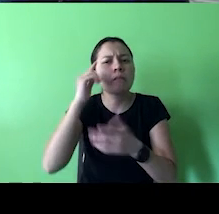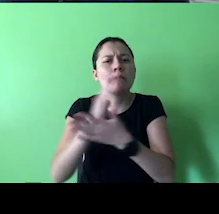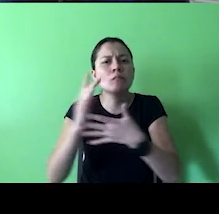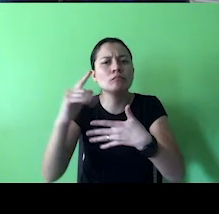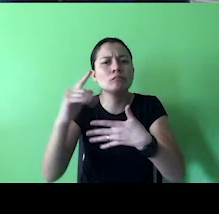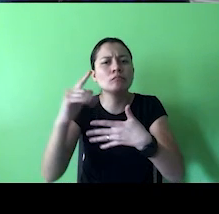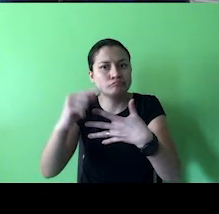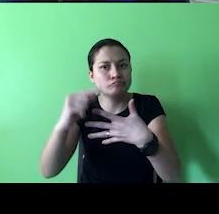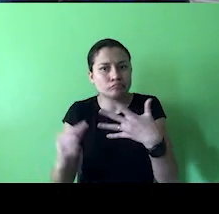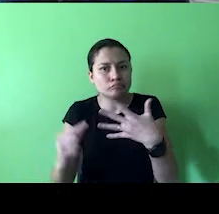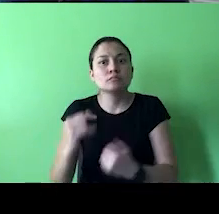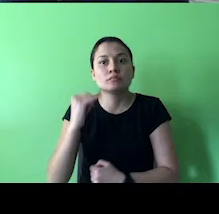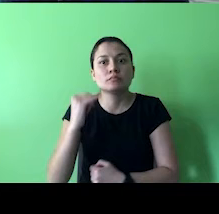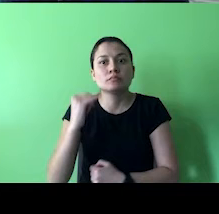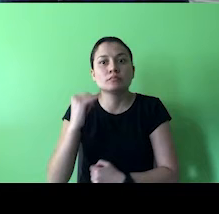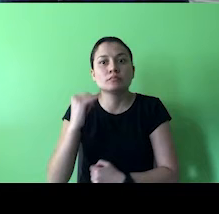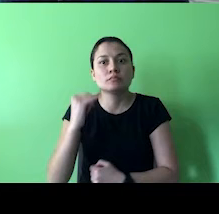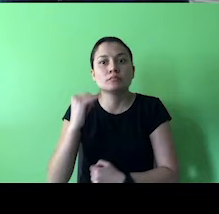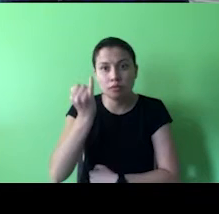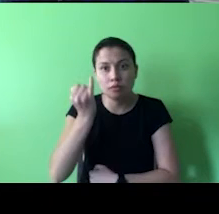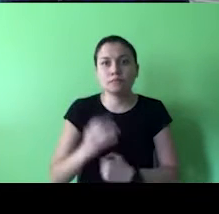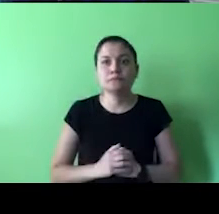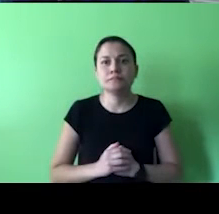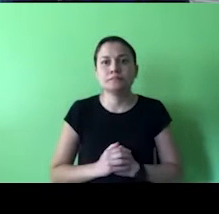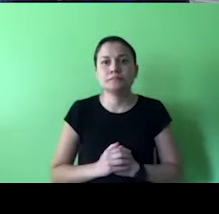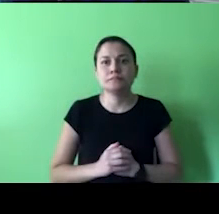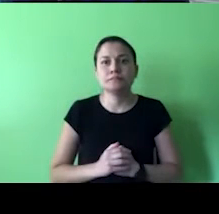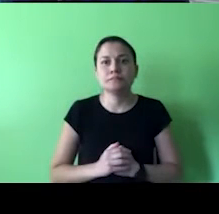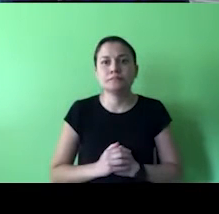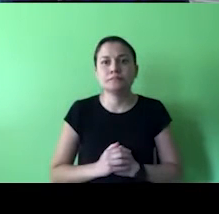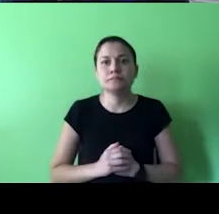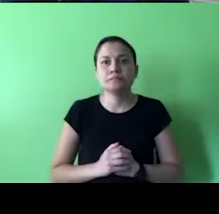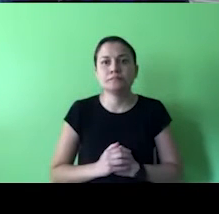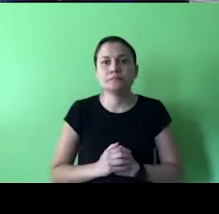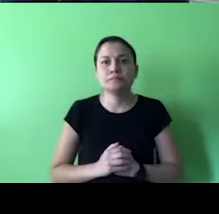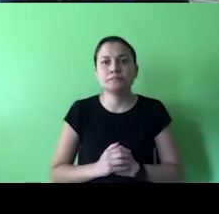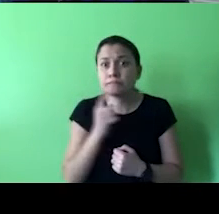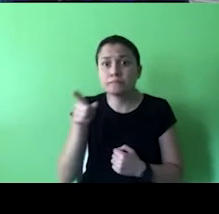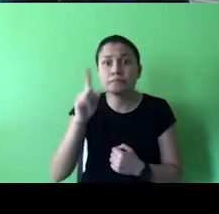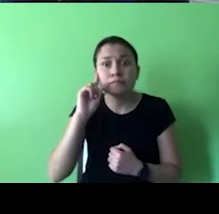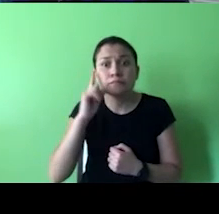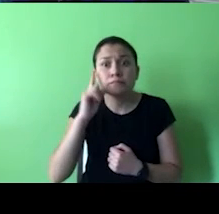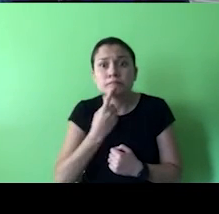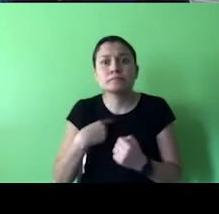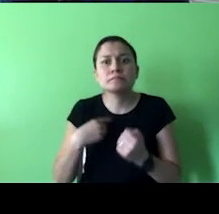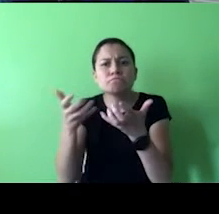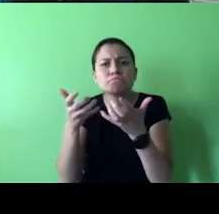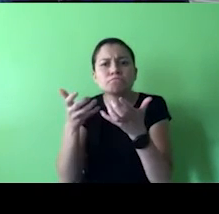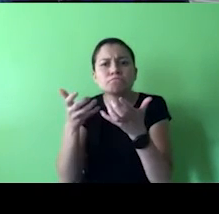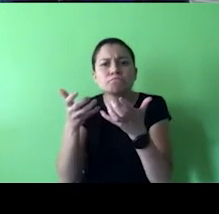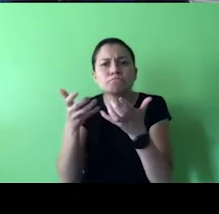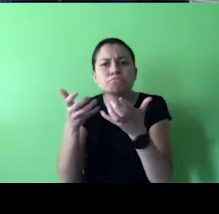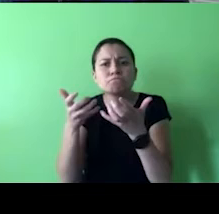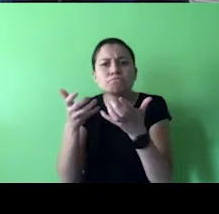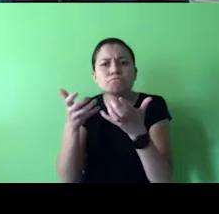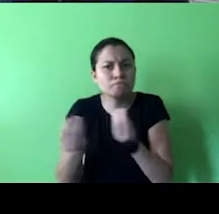importantes nessa etapa, que é qual é o perfil do surdo que a gente quer recrutar, né? De que forma a gente vai coletar esses dados, ainda